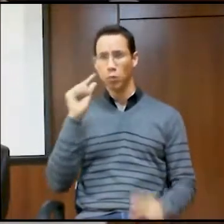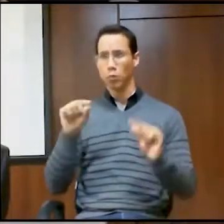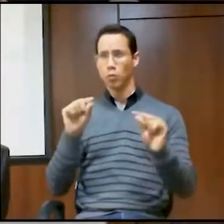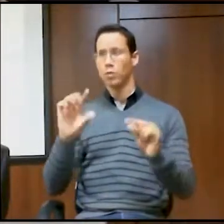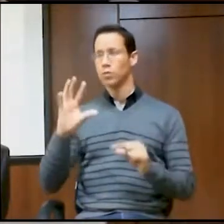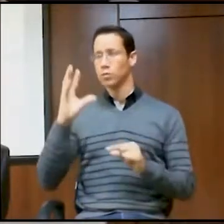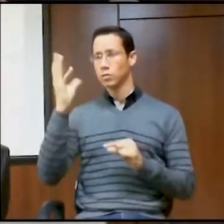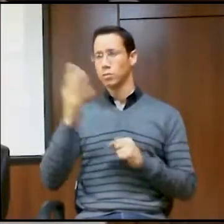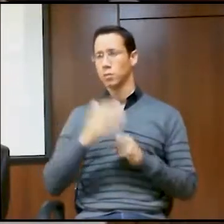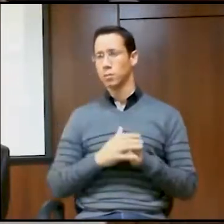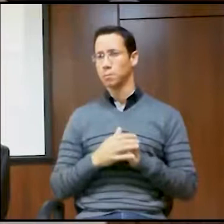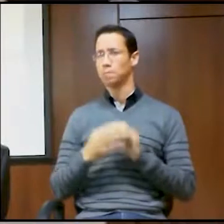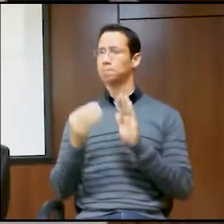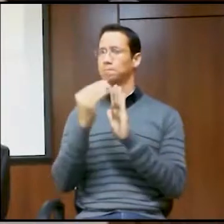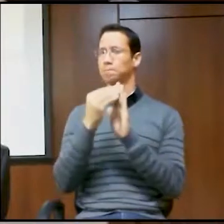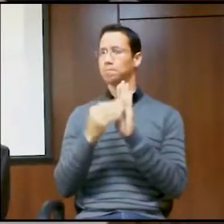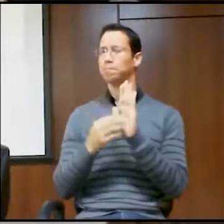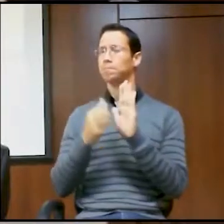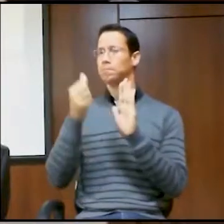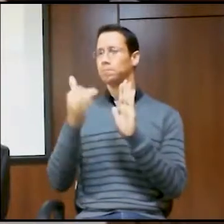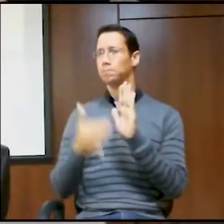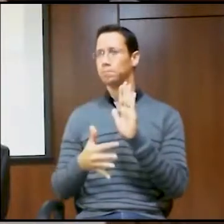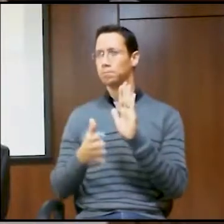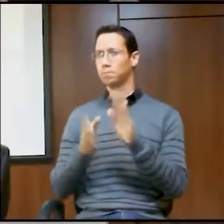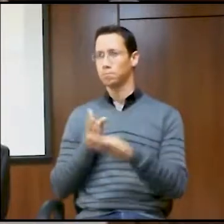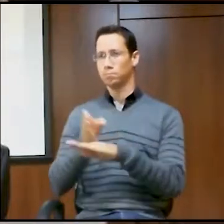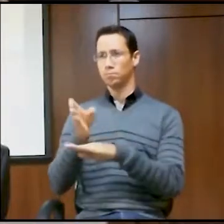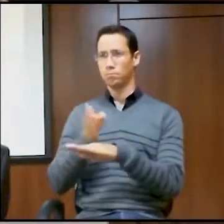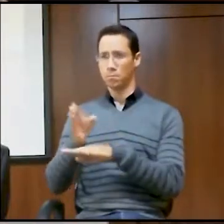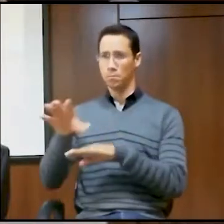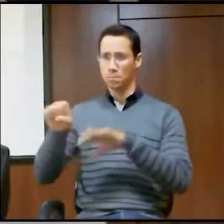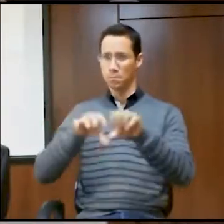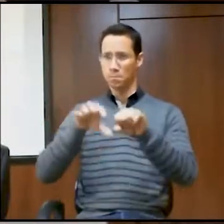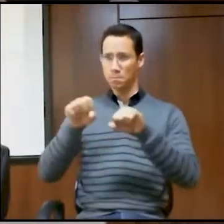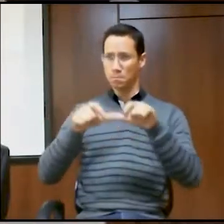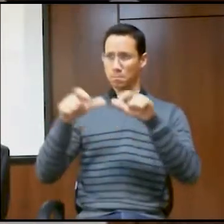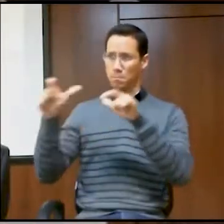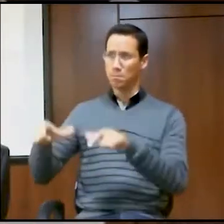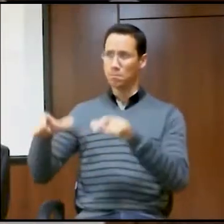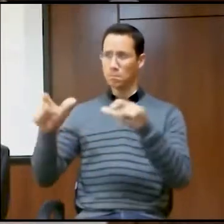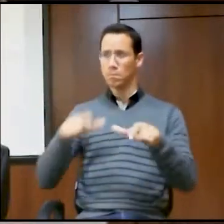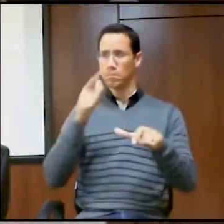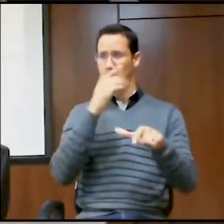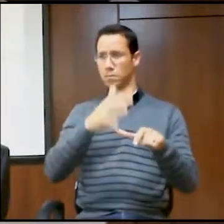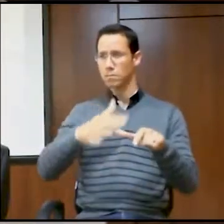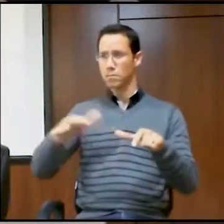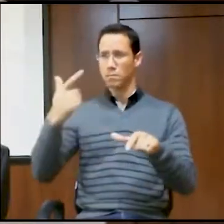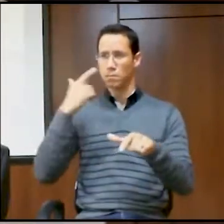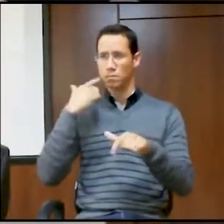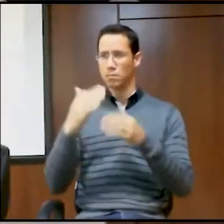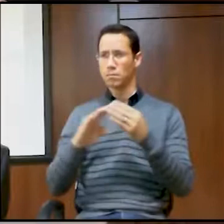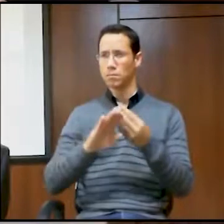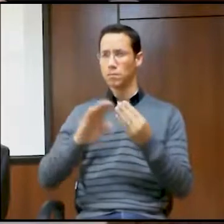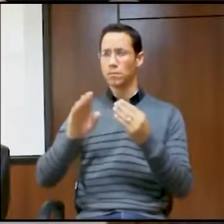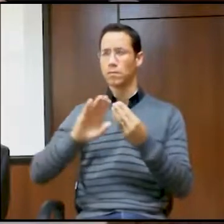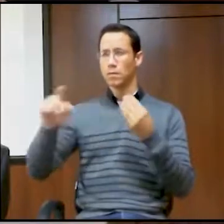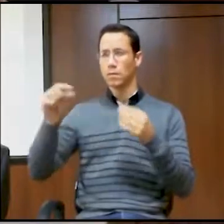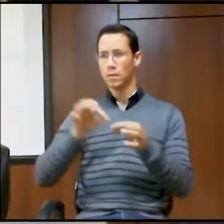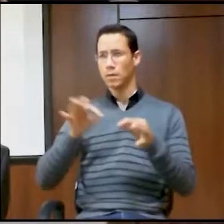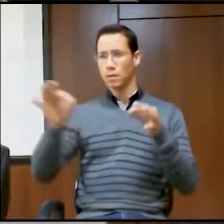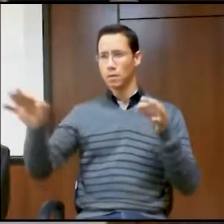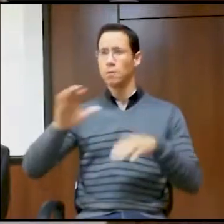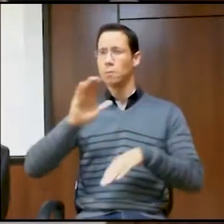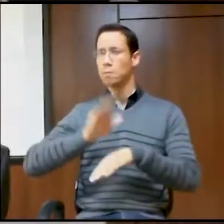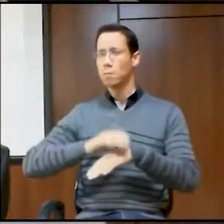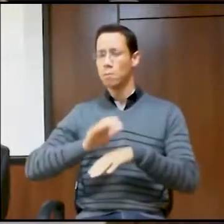A matéria dizendo o seguinte, que as ocupações nos mananciais, nas periferias, é toda organizada pelo crime